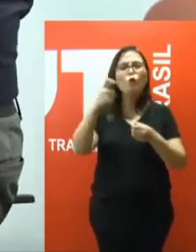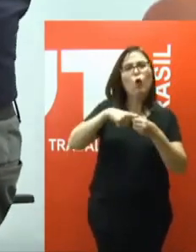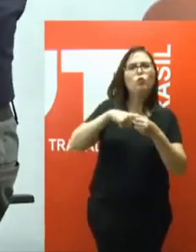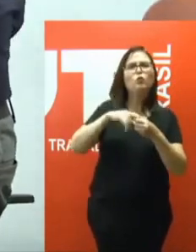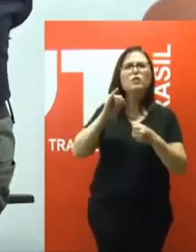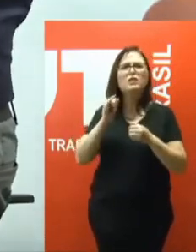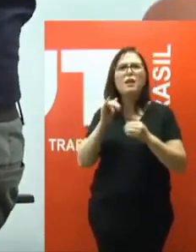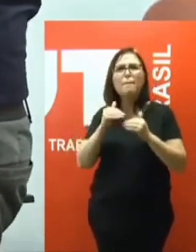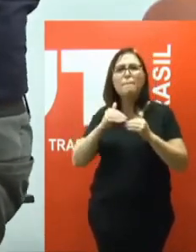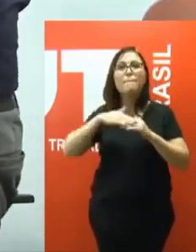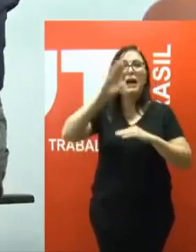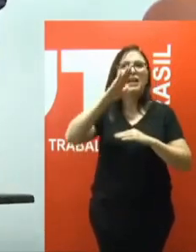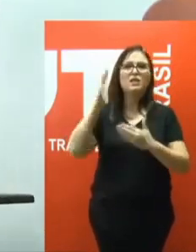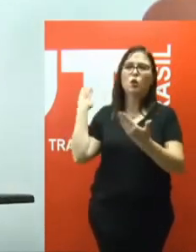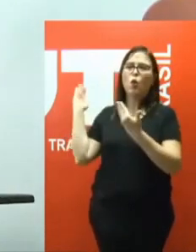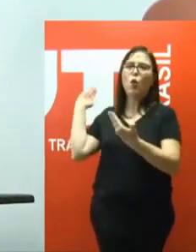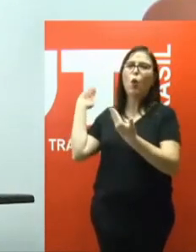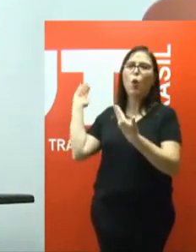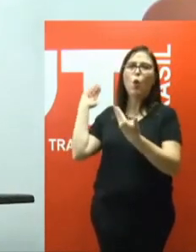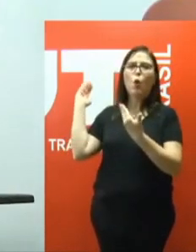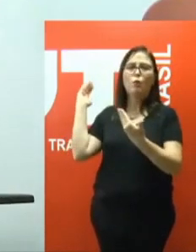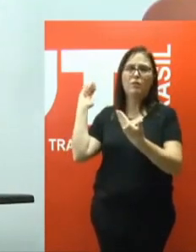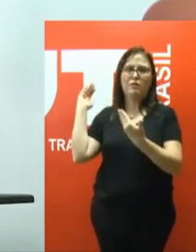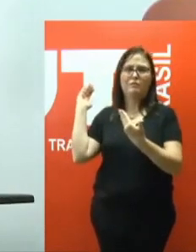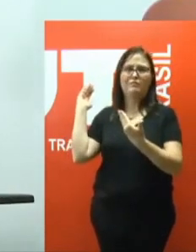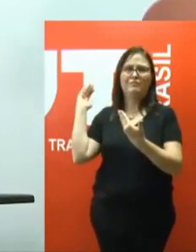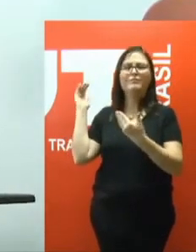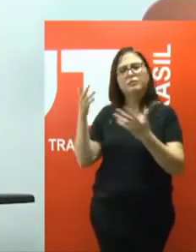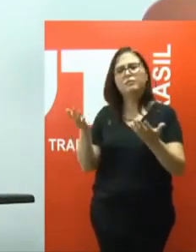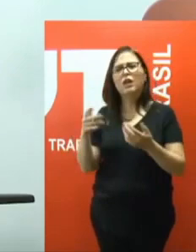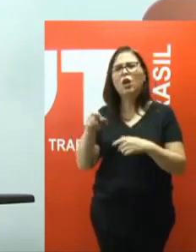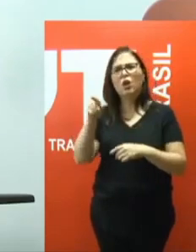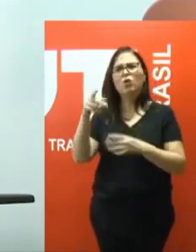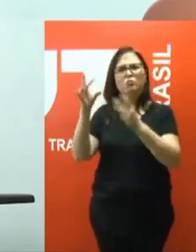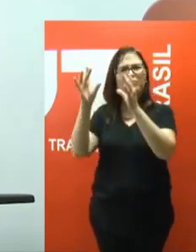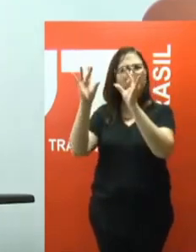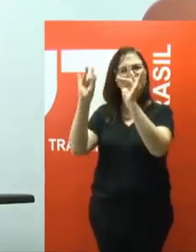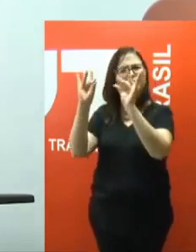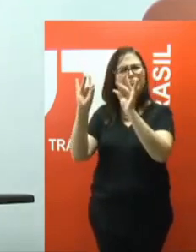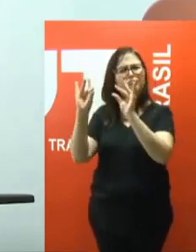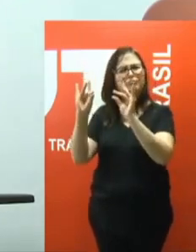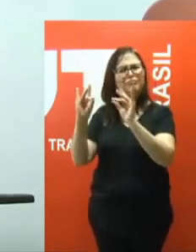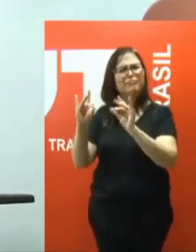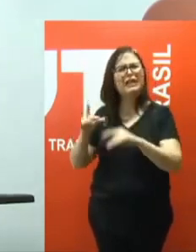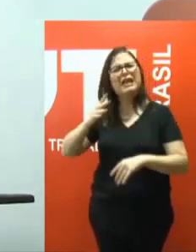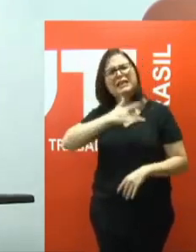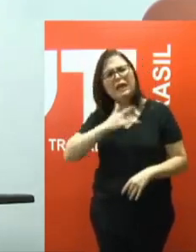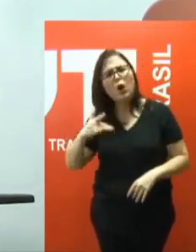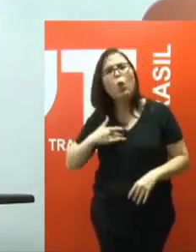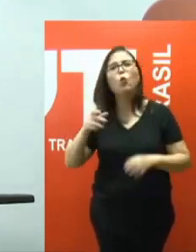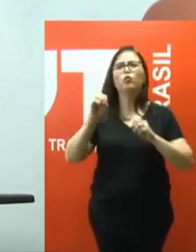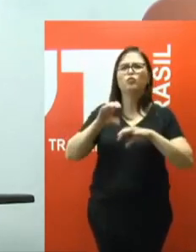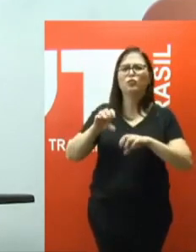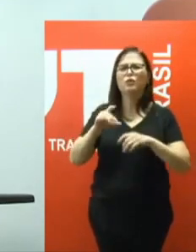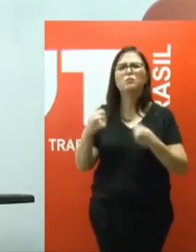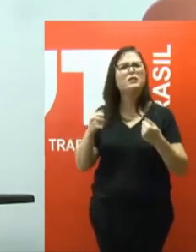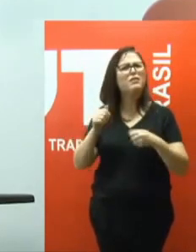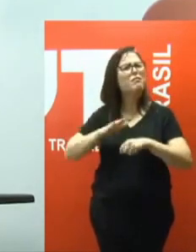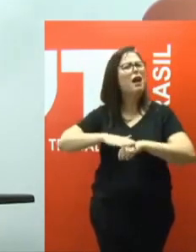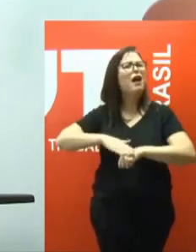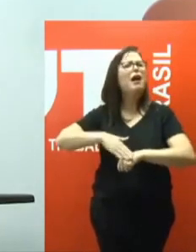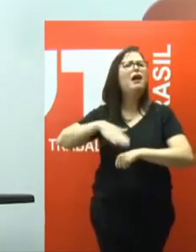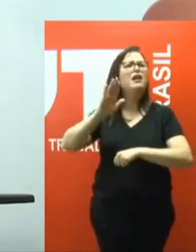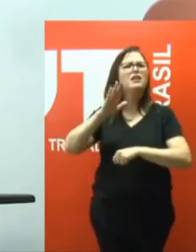fiz. Fazer menos, né? Não vale a pena voltar. Agora, o senhor fez muita coisa, né, presidente? Na saúde, na educação. Para fazer isso, vai ter que ter